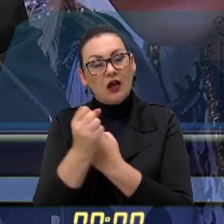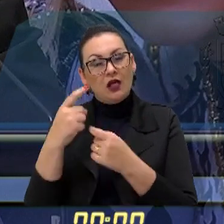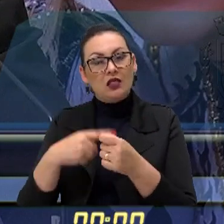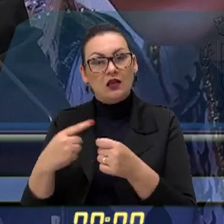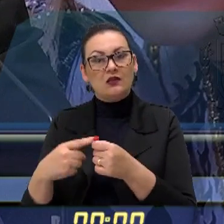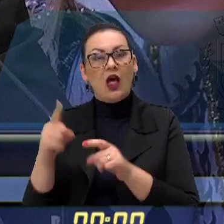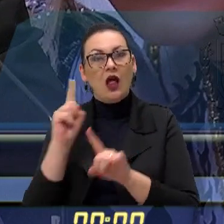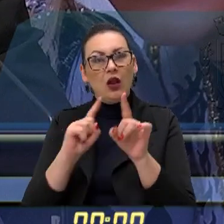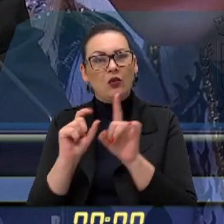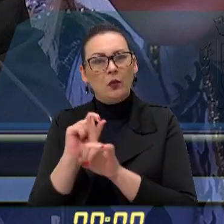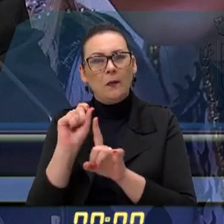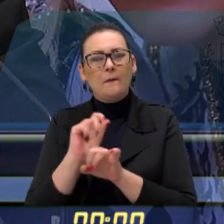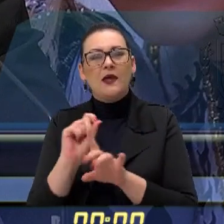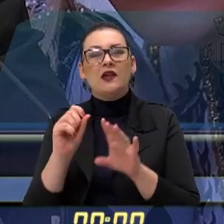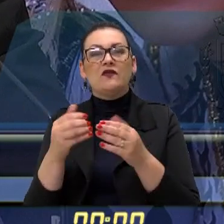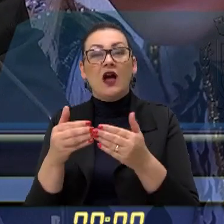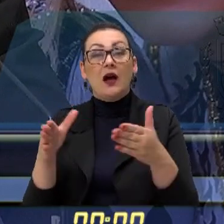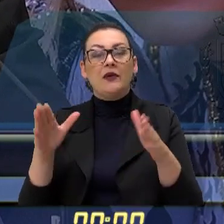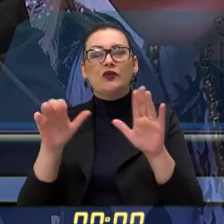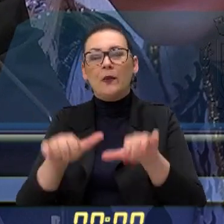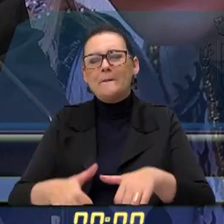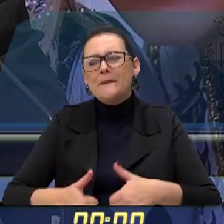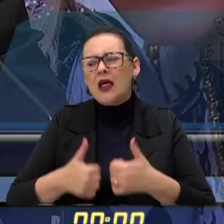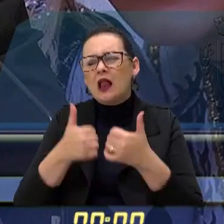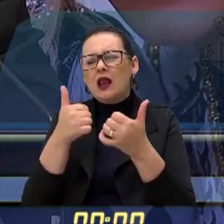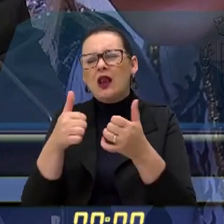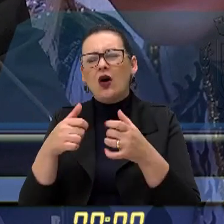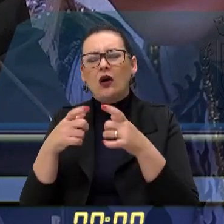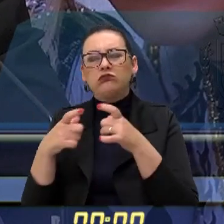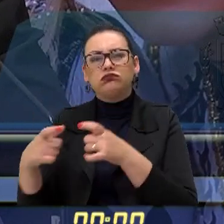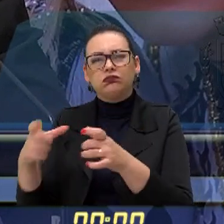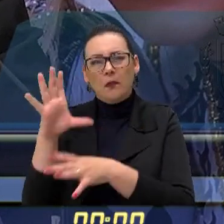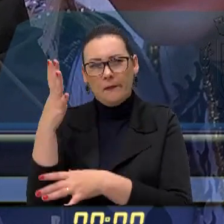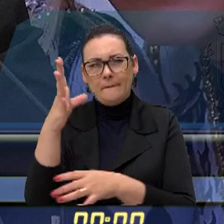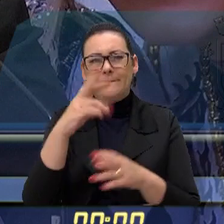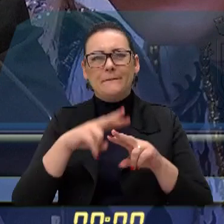vai ser inaugurada uma das melhores praças de Santa Cruz do Sul,